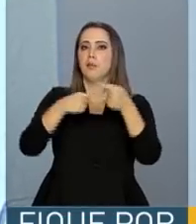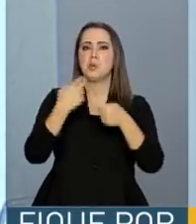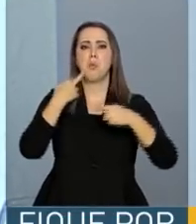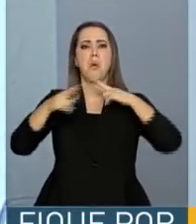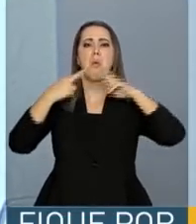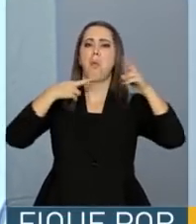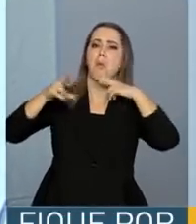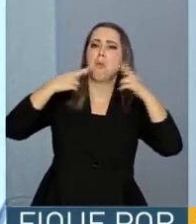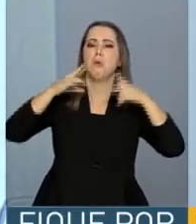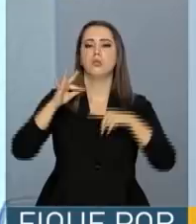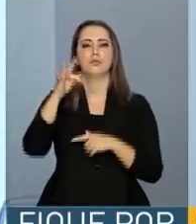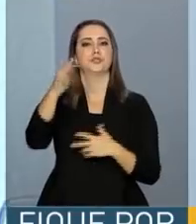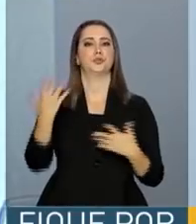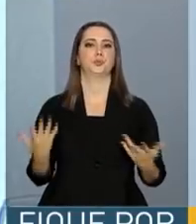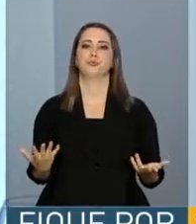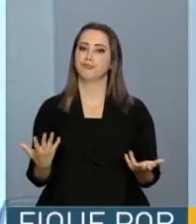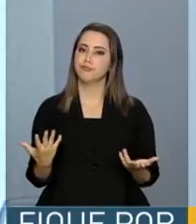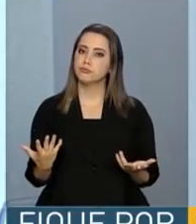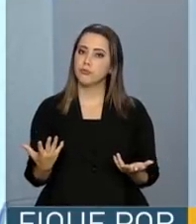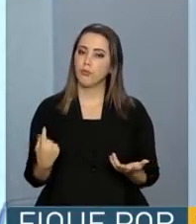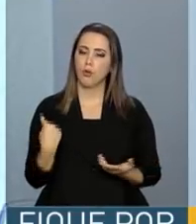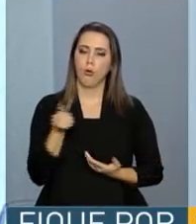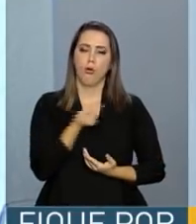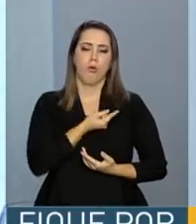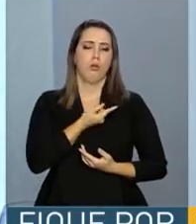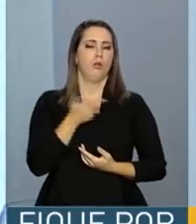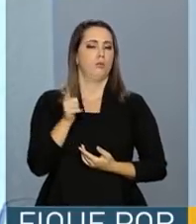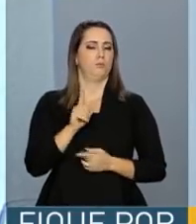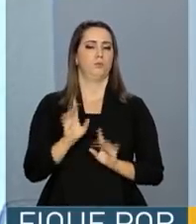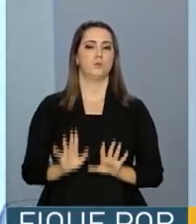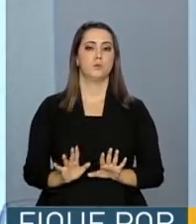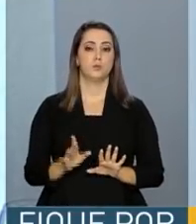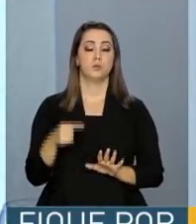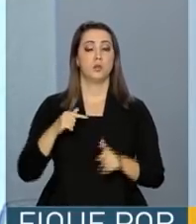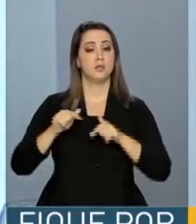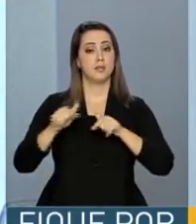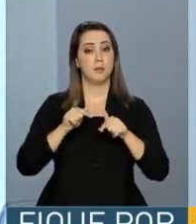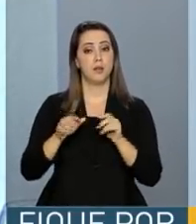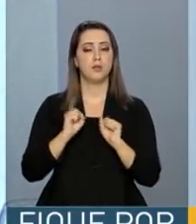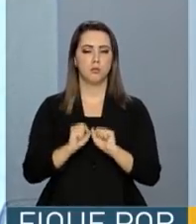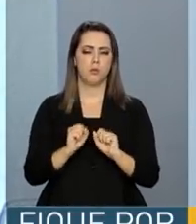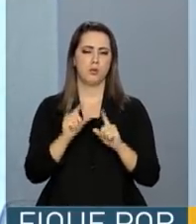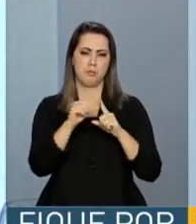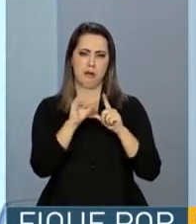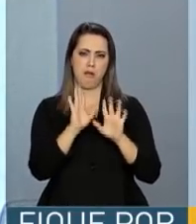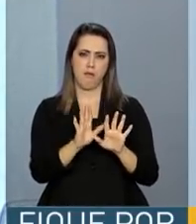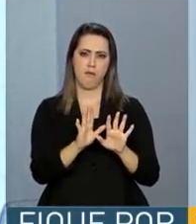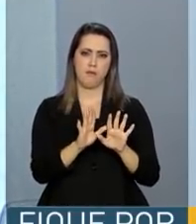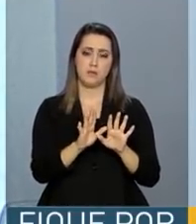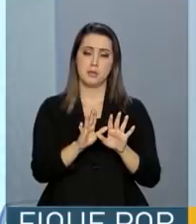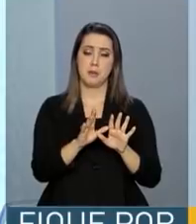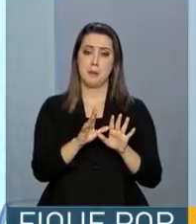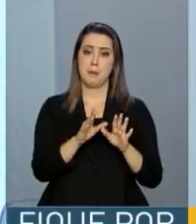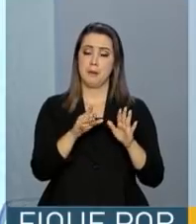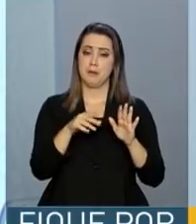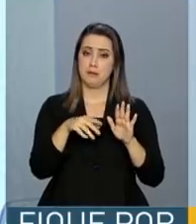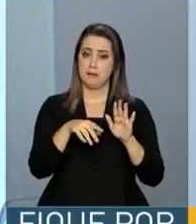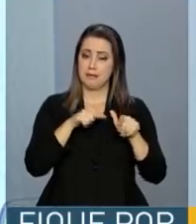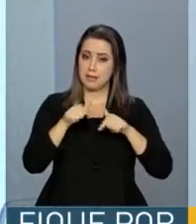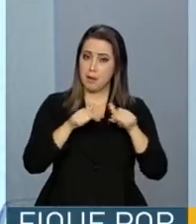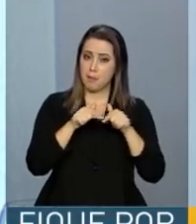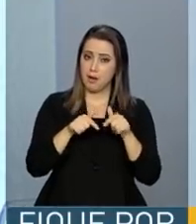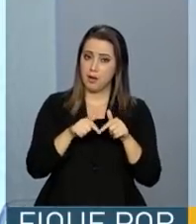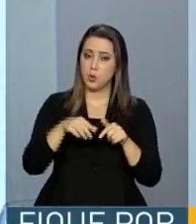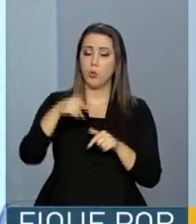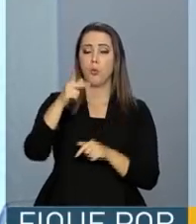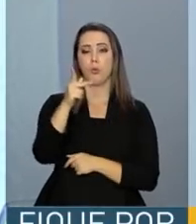severamente depois de amanhã nós praticamos quem sabe se eu puder usar essa palavra e medidas populares são aquelas que você pratica